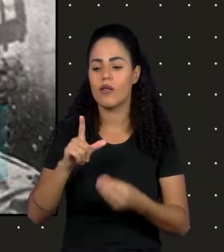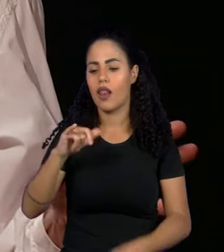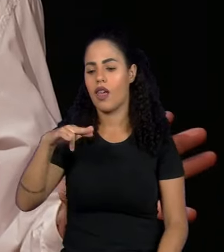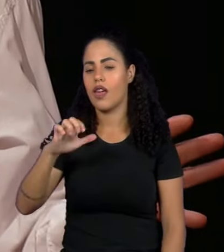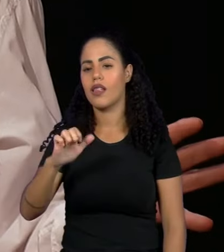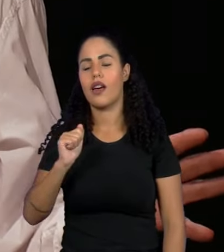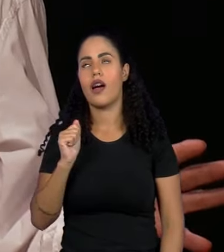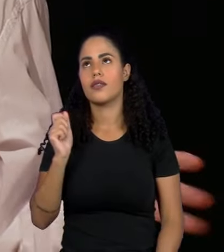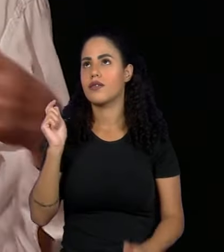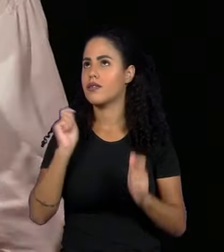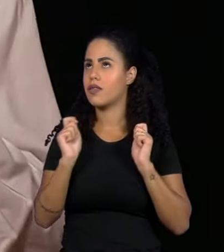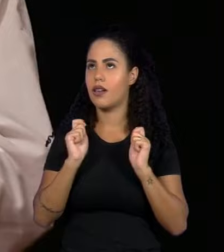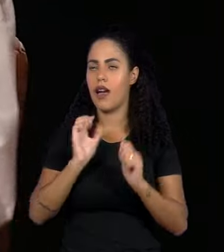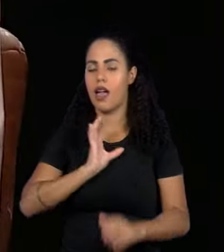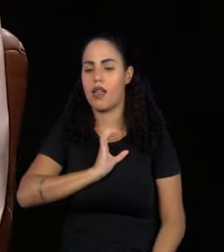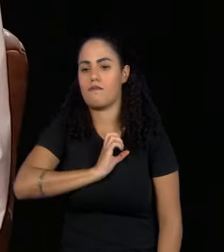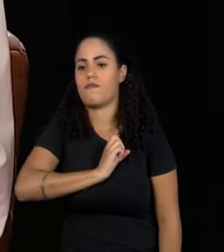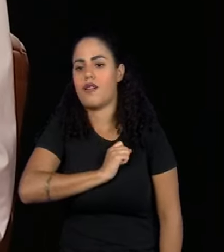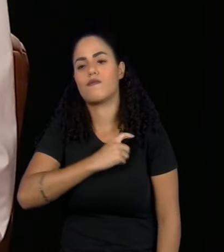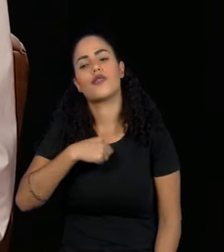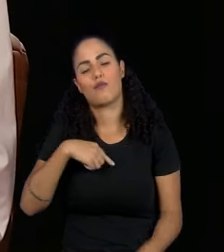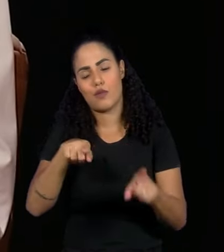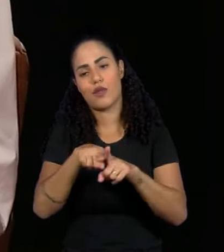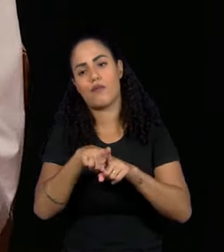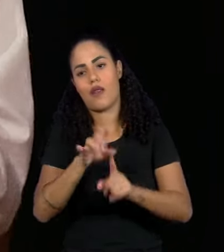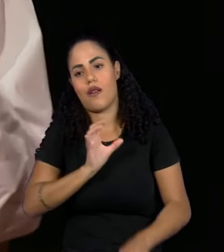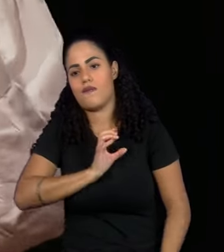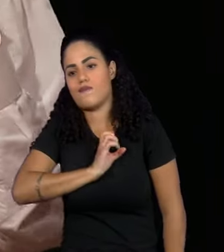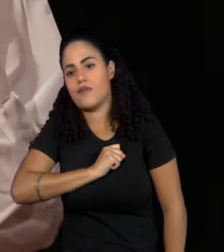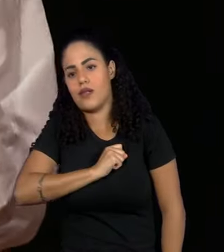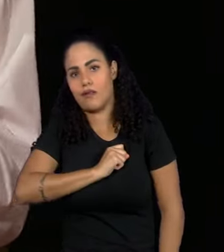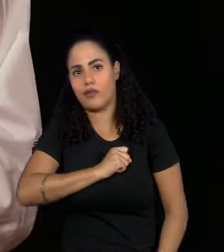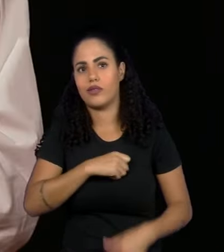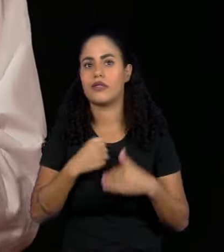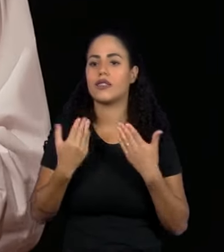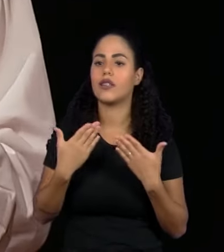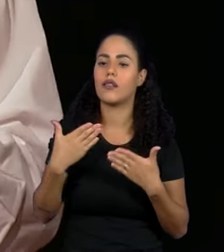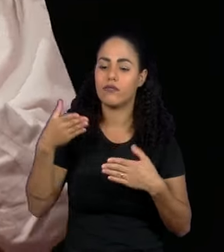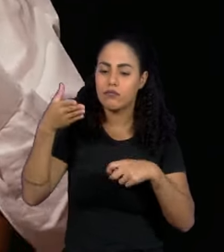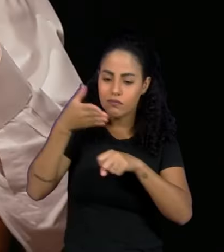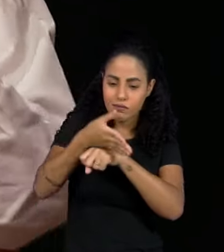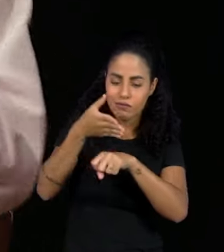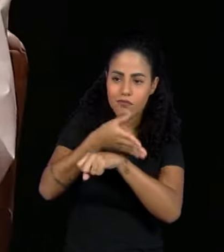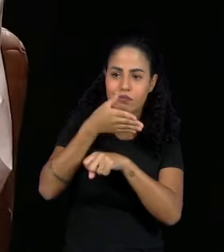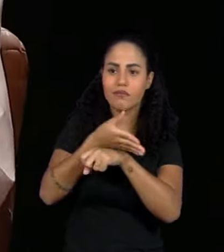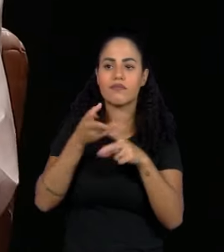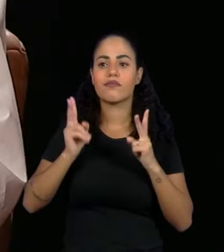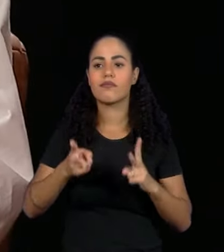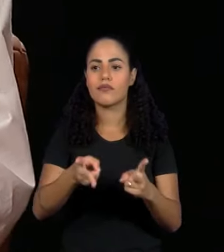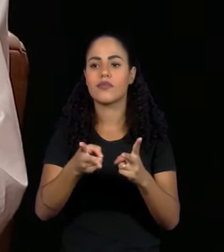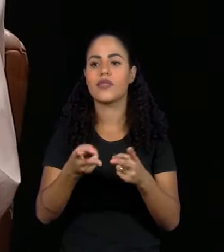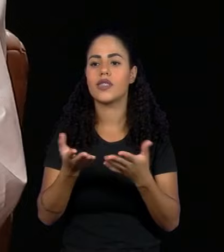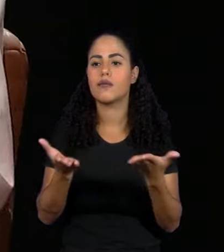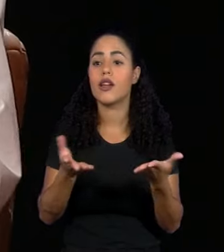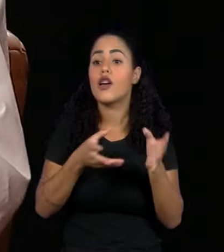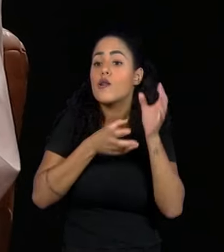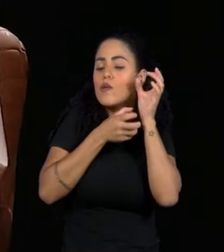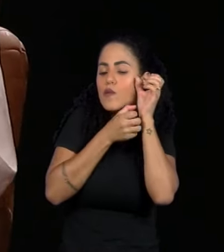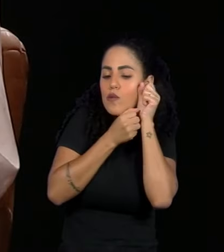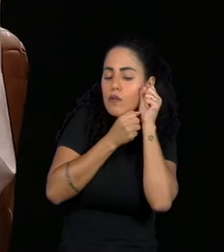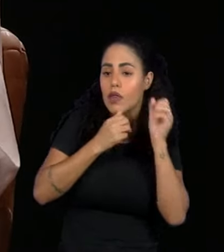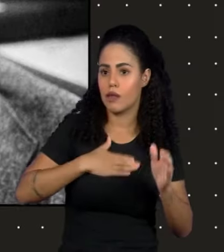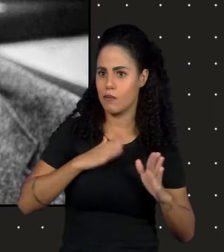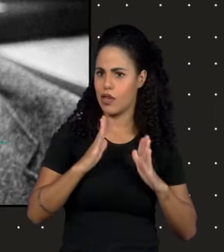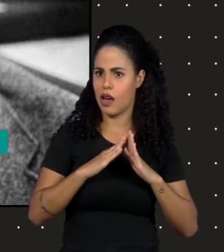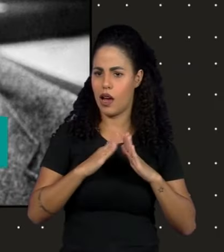o Glauber Rocha também, como eu também amava o Glauber Rocha. O Glauber Rocha frequentava muito, ele dormia em casa, dormia